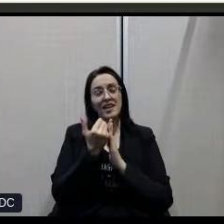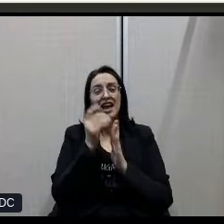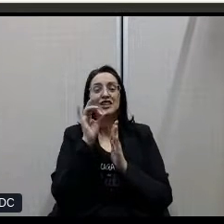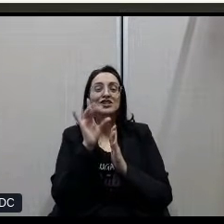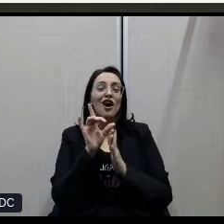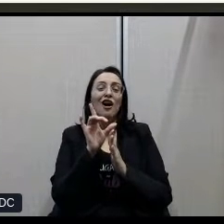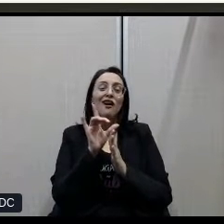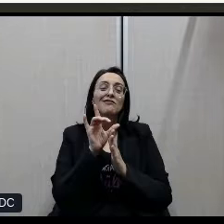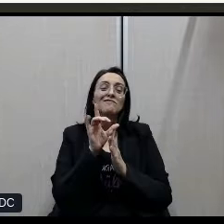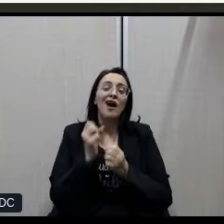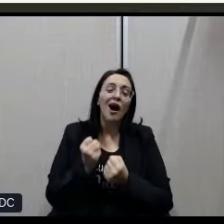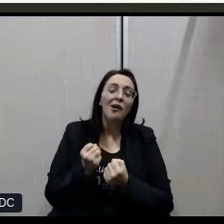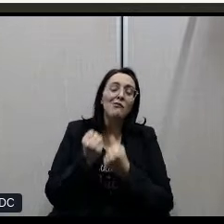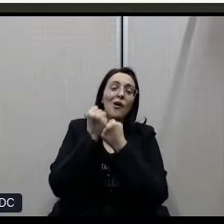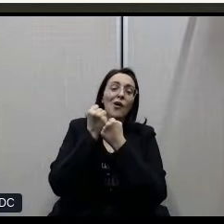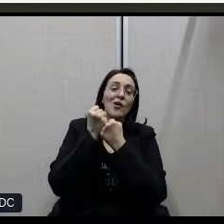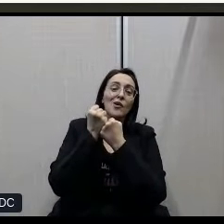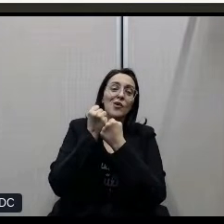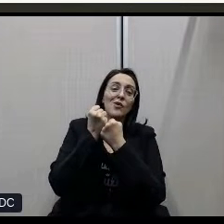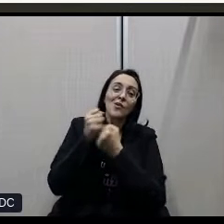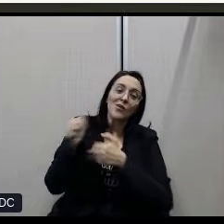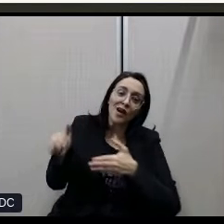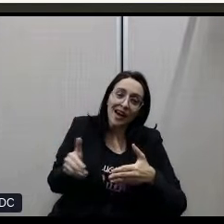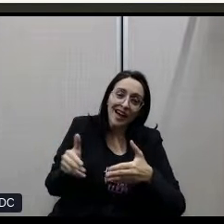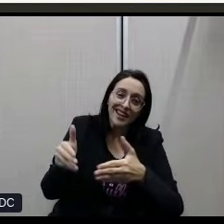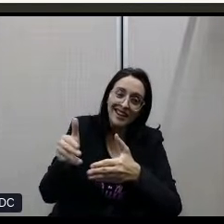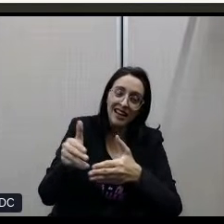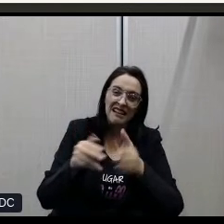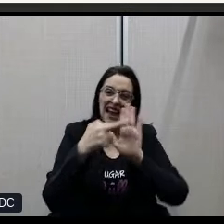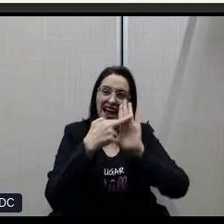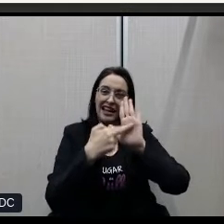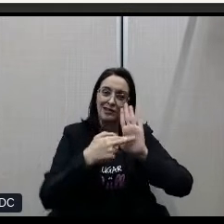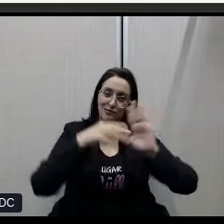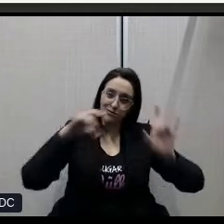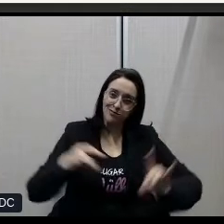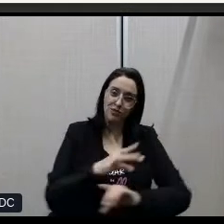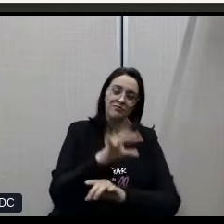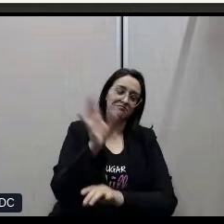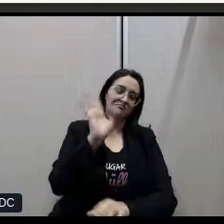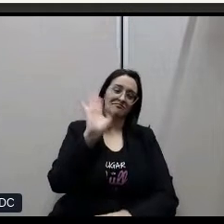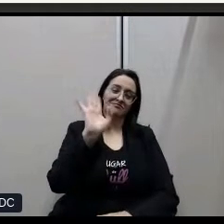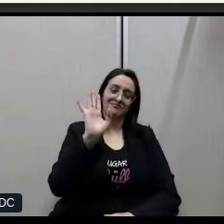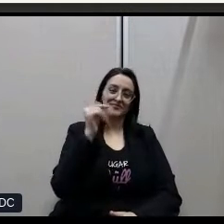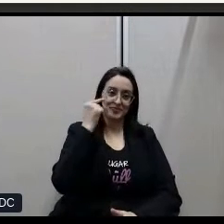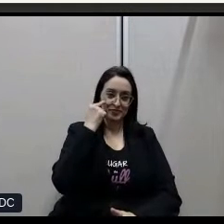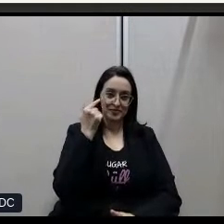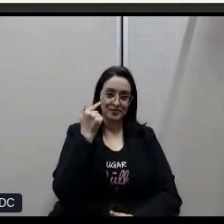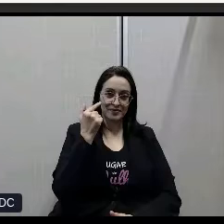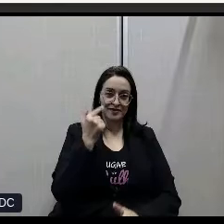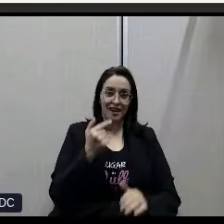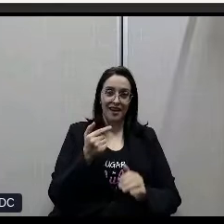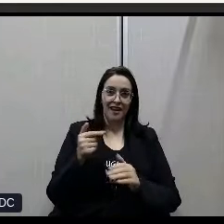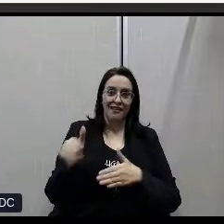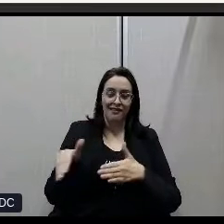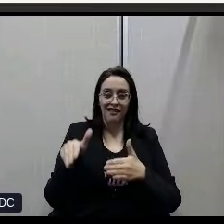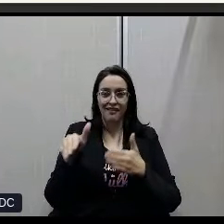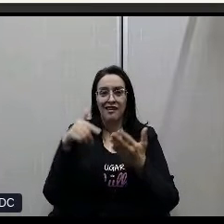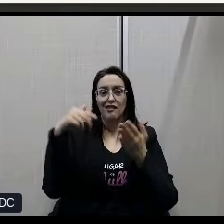guias. E guias são para direcionar, não são regras definitivas. Seguir quaisquer guias,